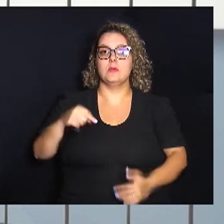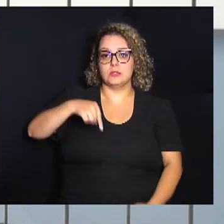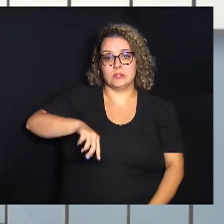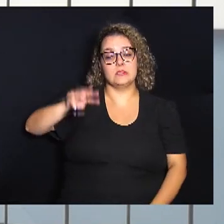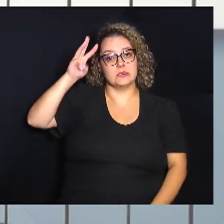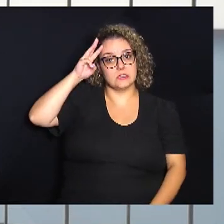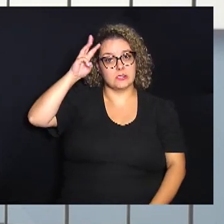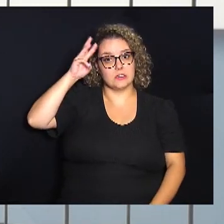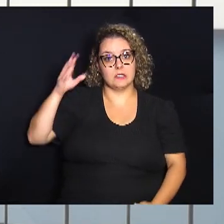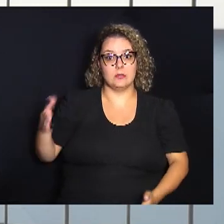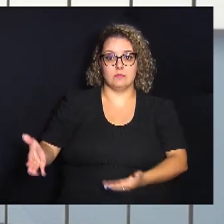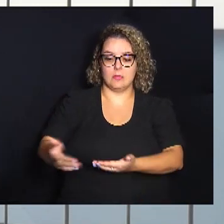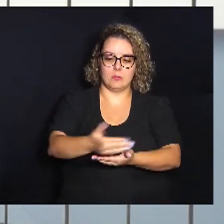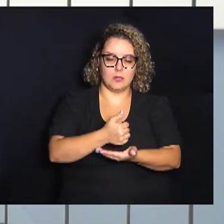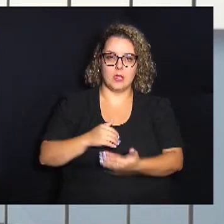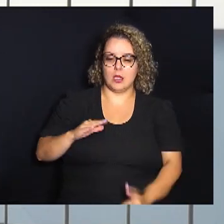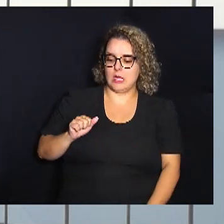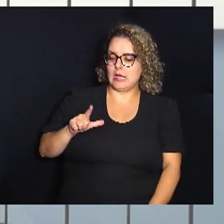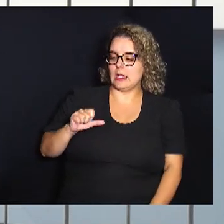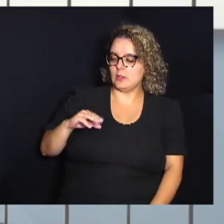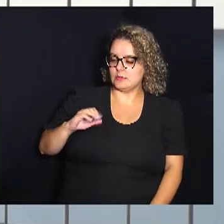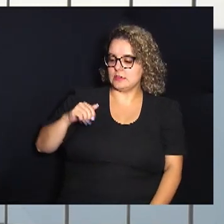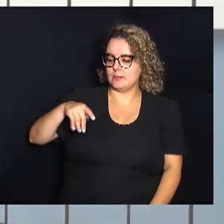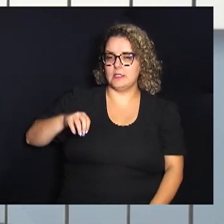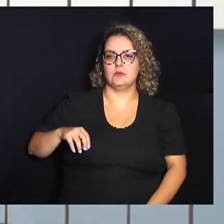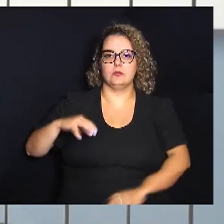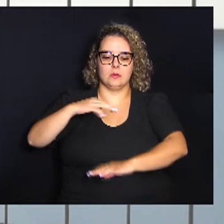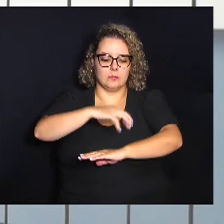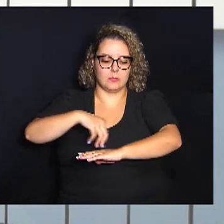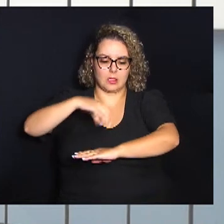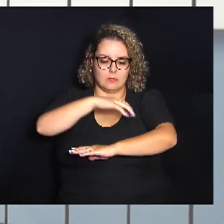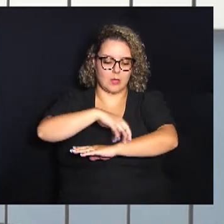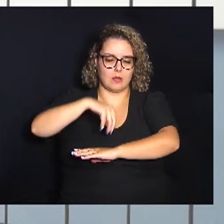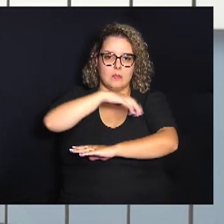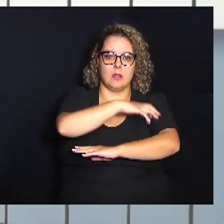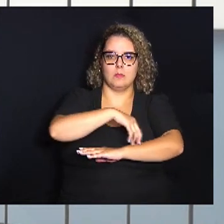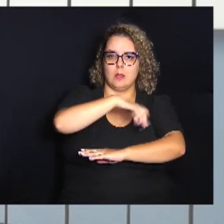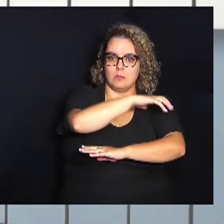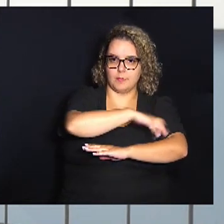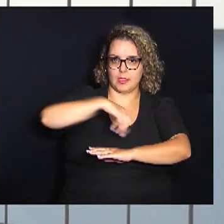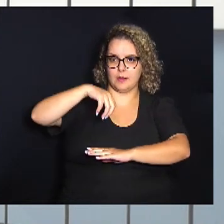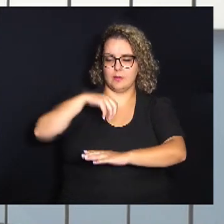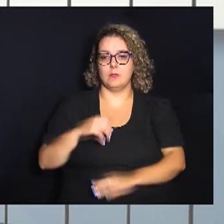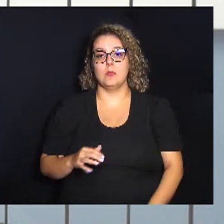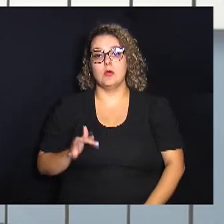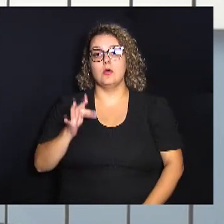terça-feira a retirada do calçamento atual com maquinário para a futura colocação de um